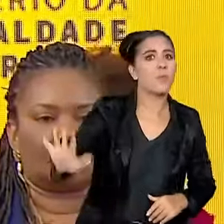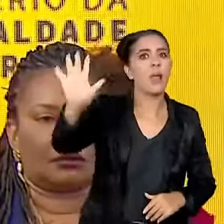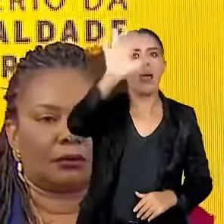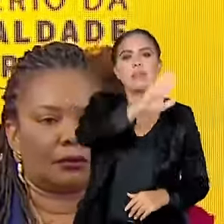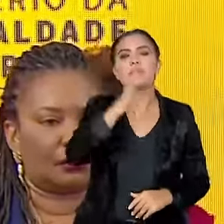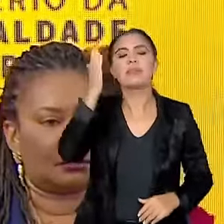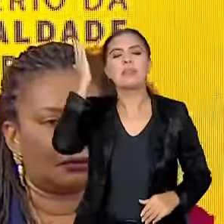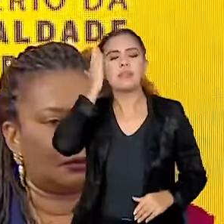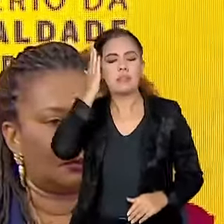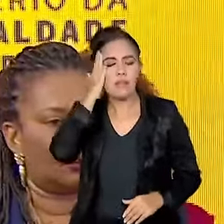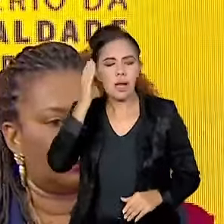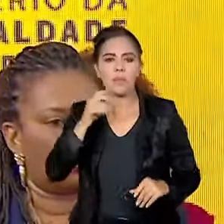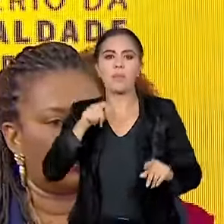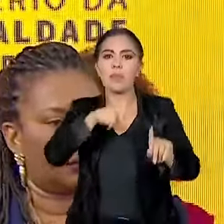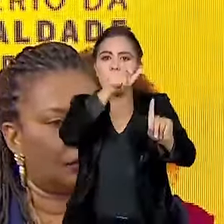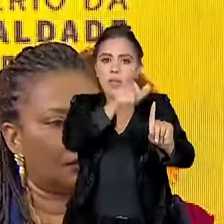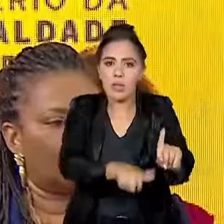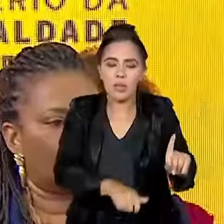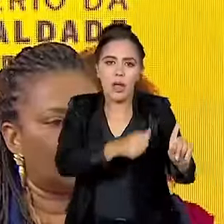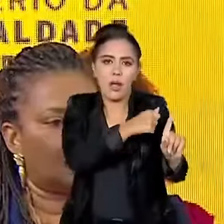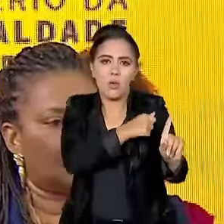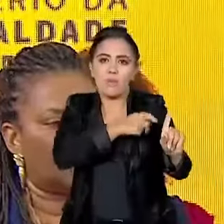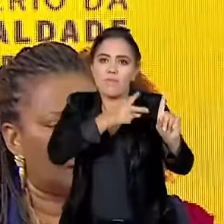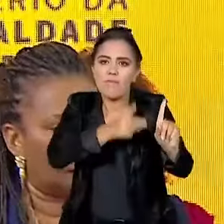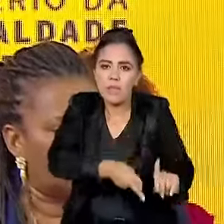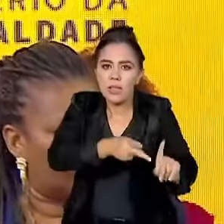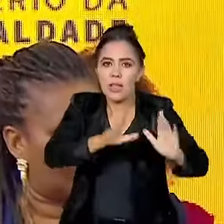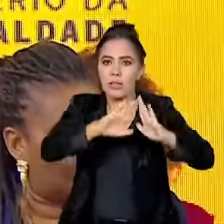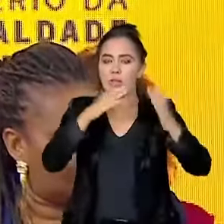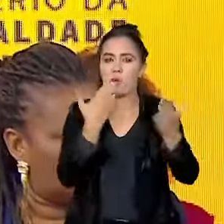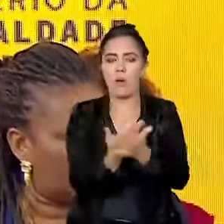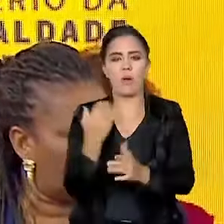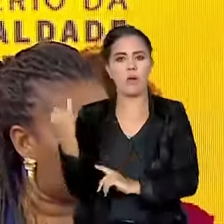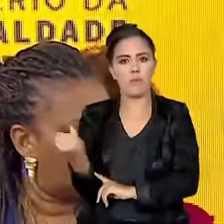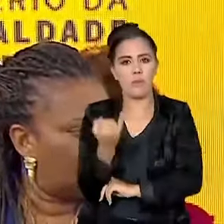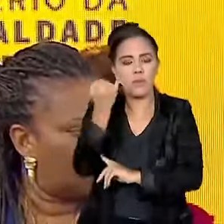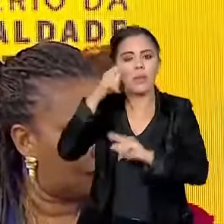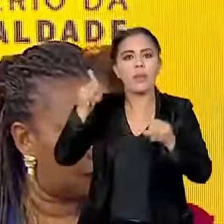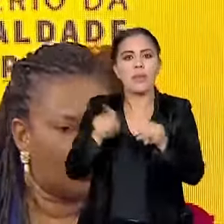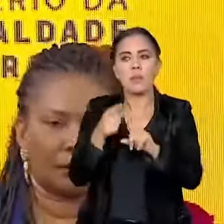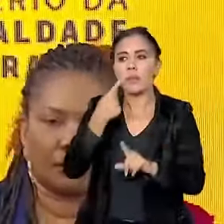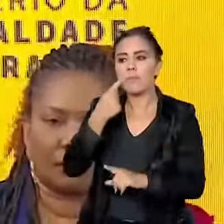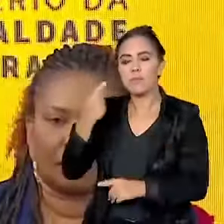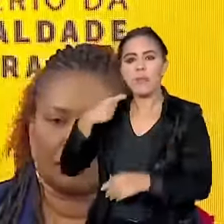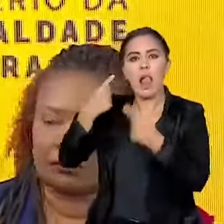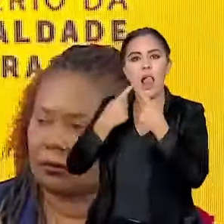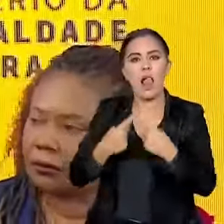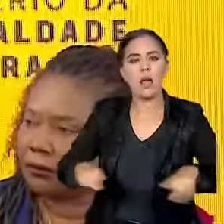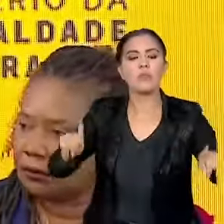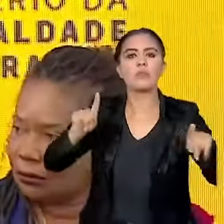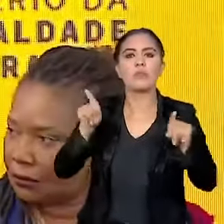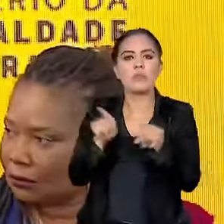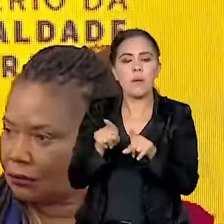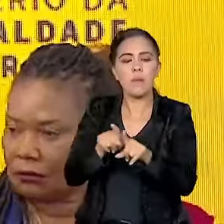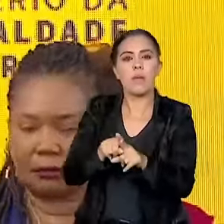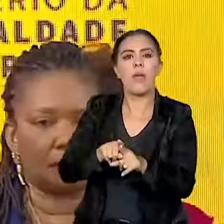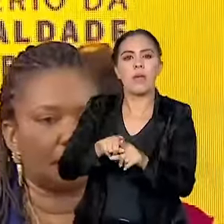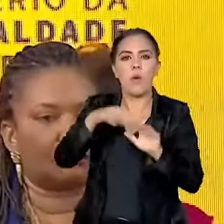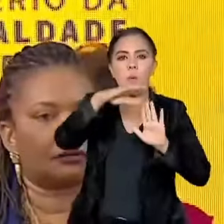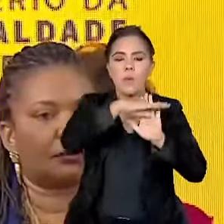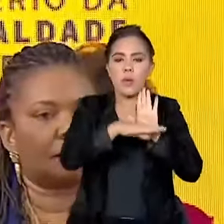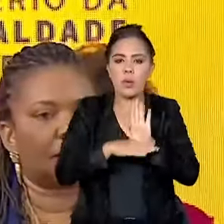dos jovens se manterem na escola. Então, como é o FIES que o senhor lançou, então Juventude Negra Viva é parte